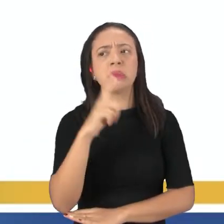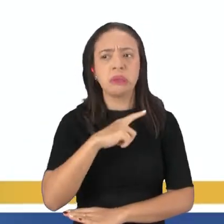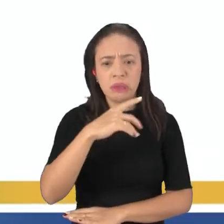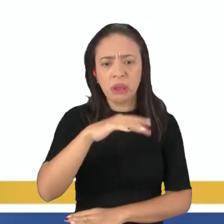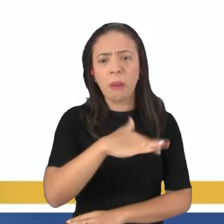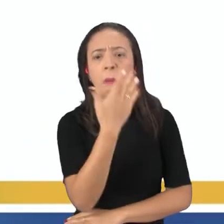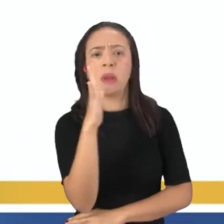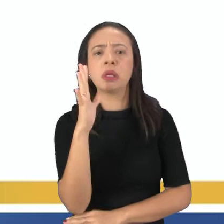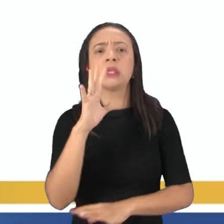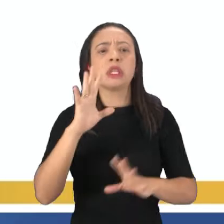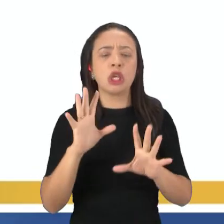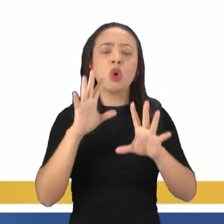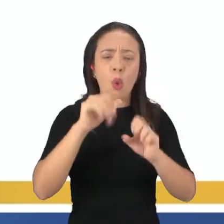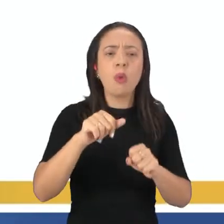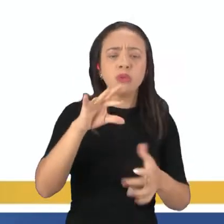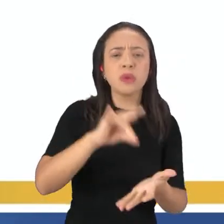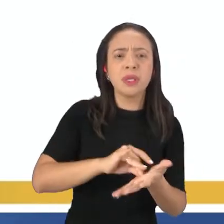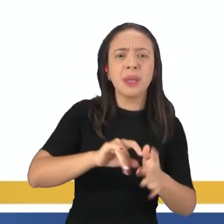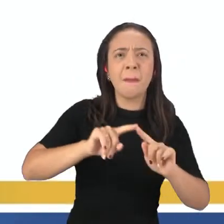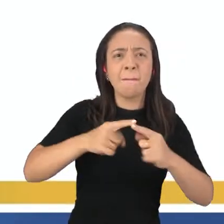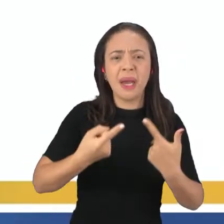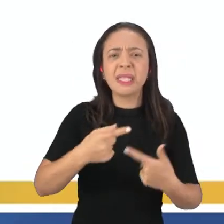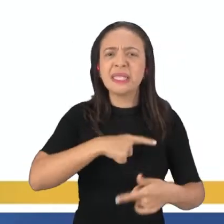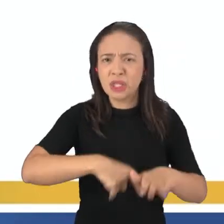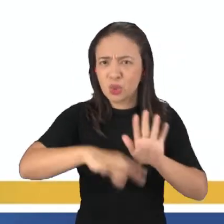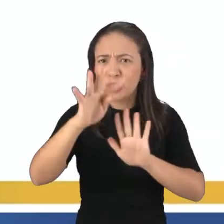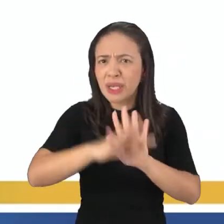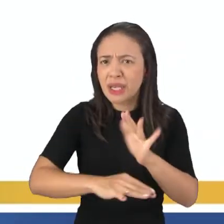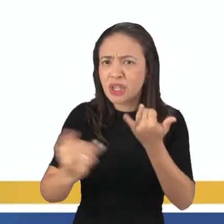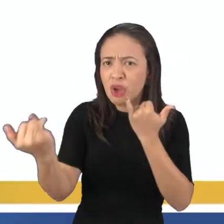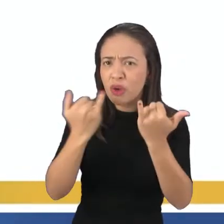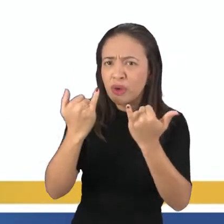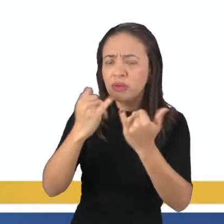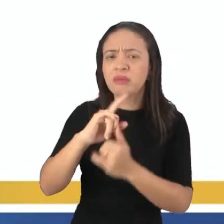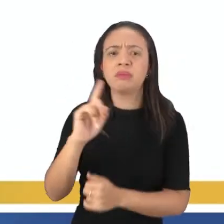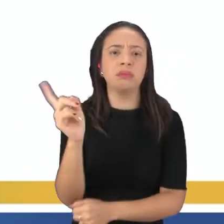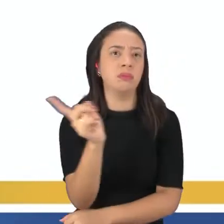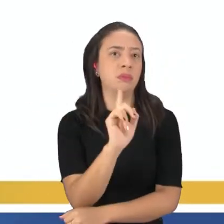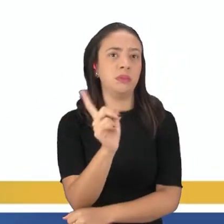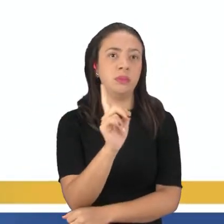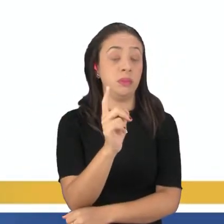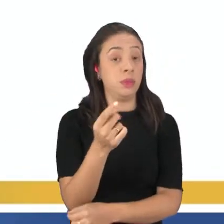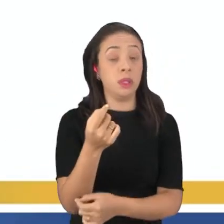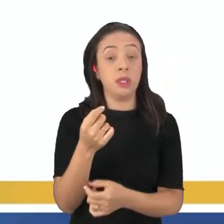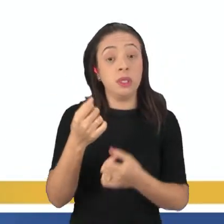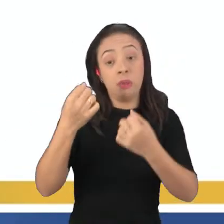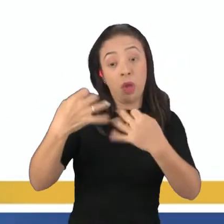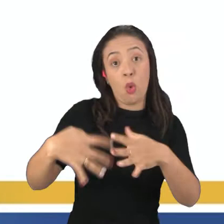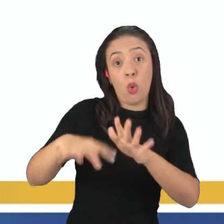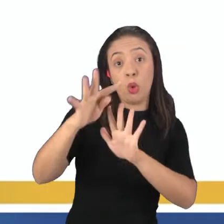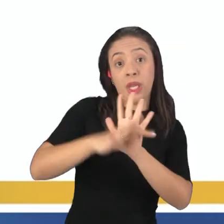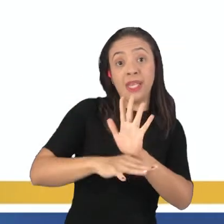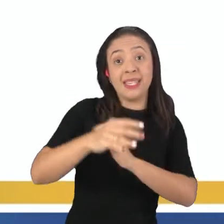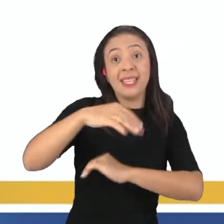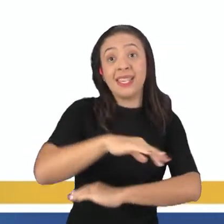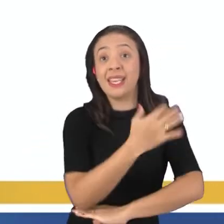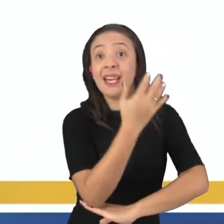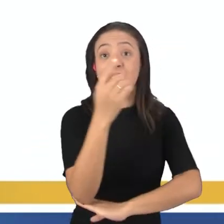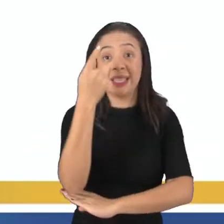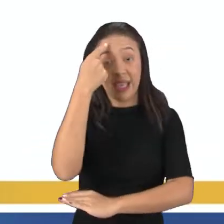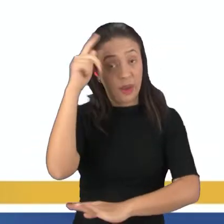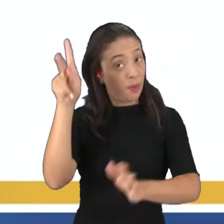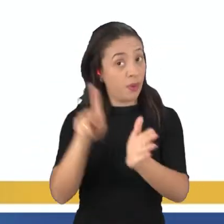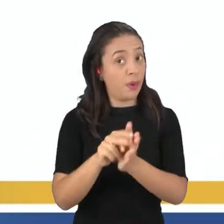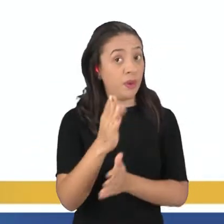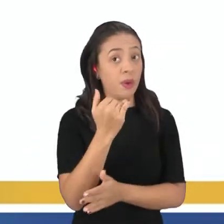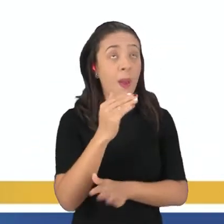que existem as plantas carnívoras, mas não falou sobre isso aí não. Só falou que as plantas fazem seu próprio alimento e os